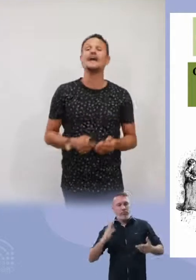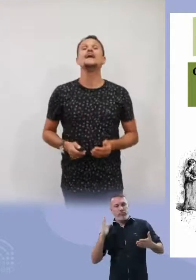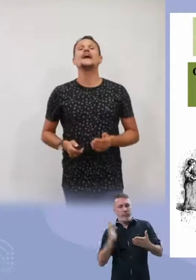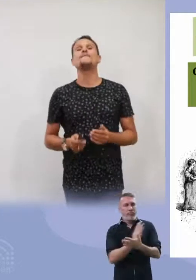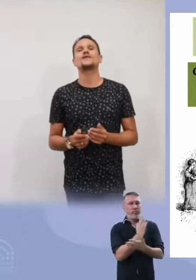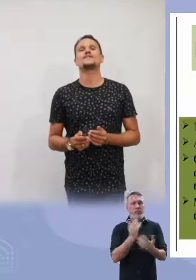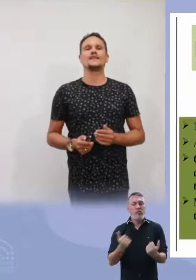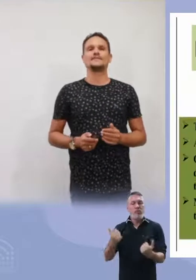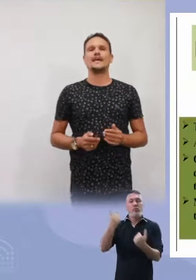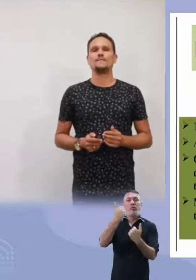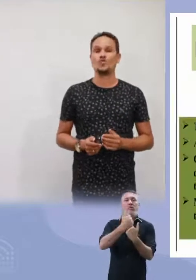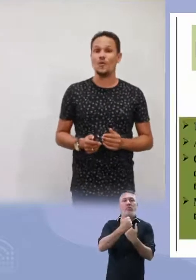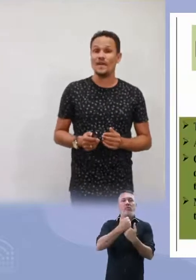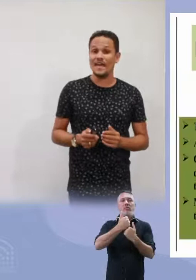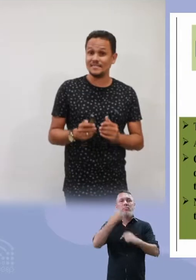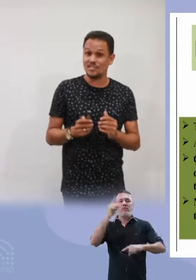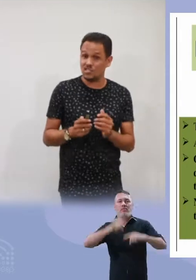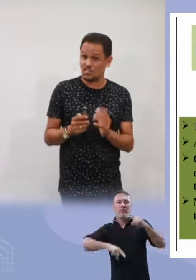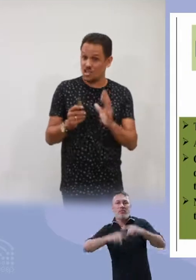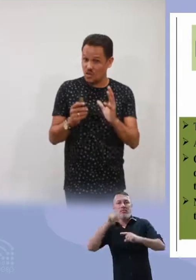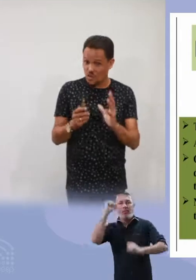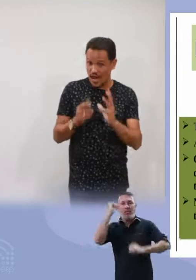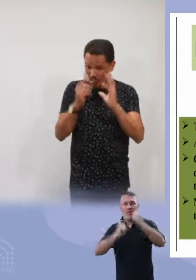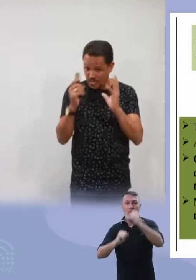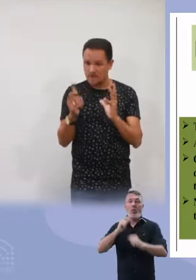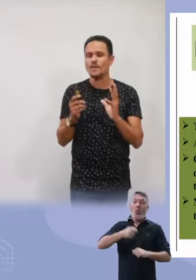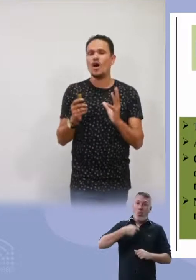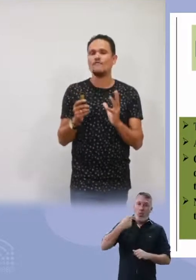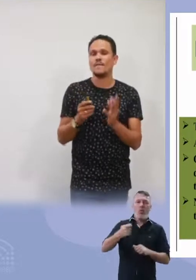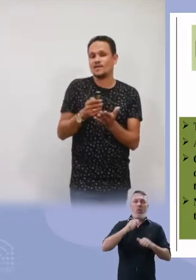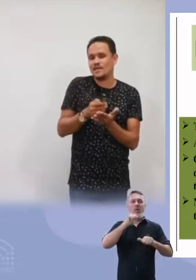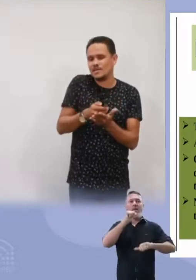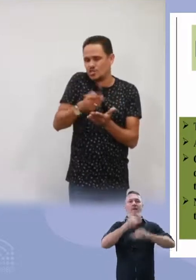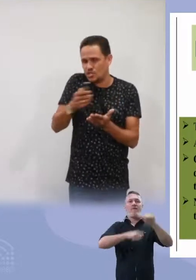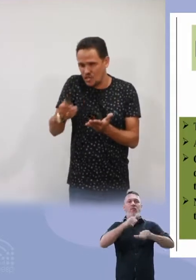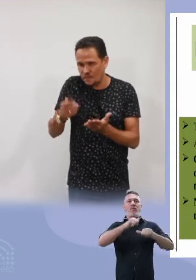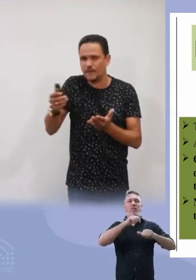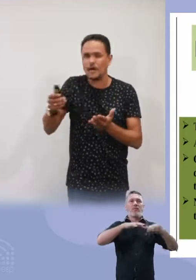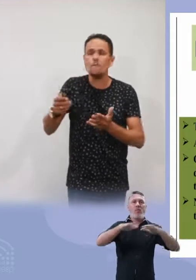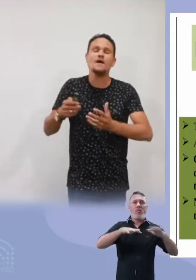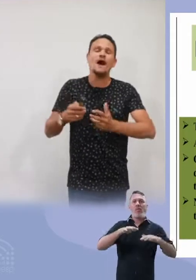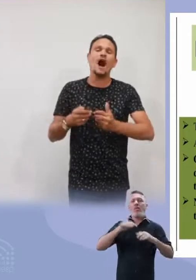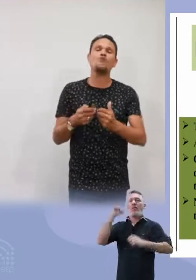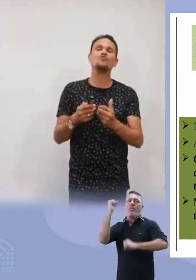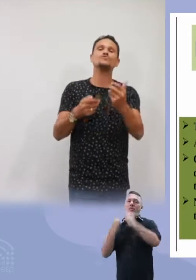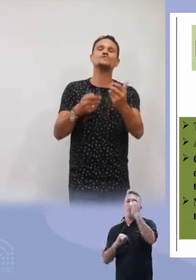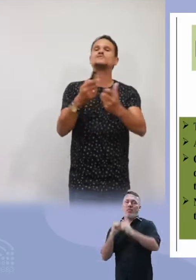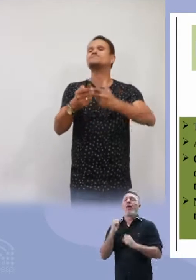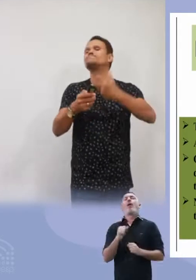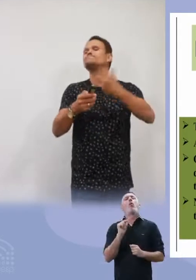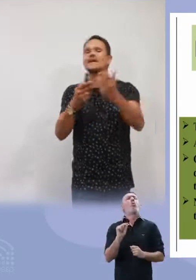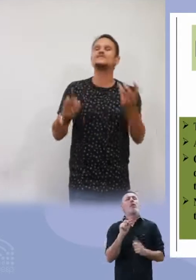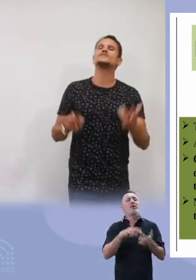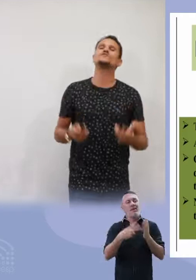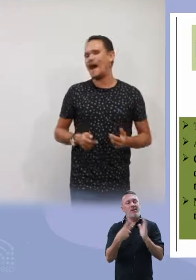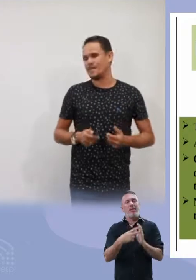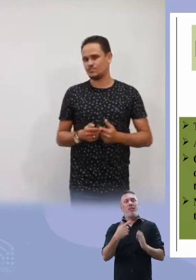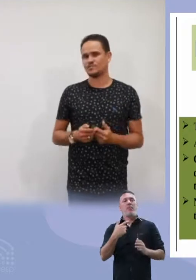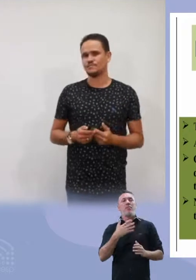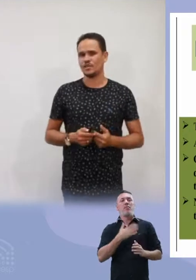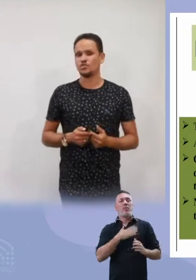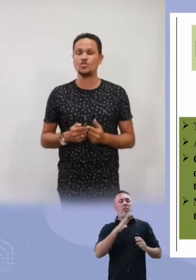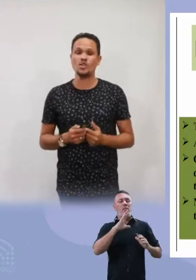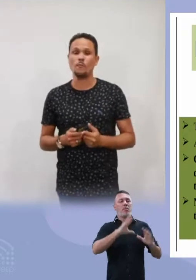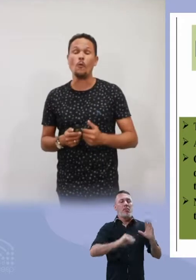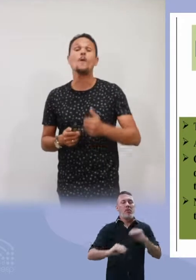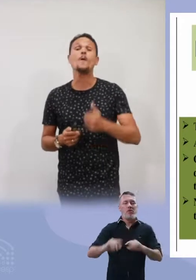Inglaterra? É porque na Inglaterra, pessoal, existia ali, obviamente ali existiam, perdão, alguns pré-requisitos